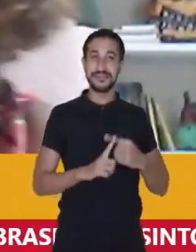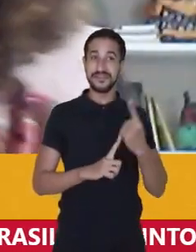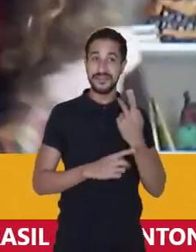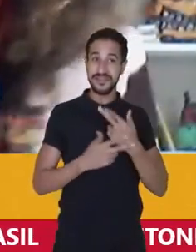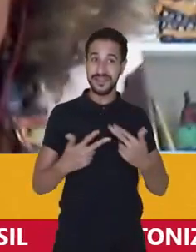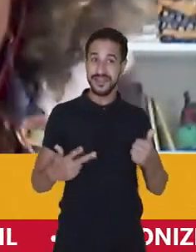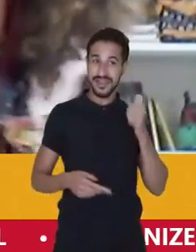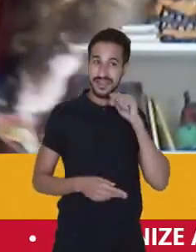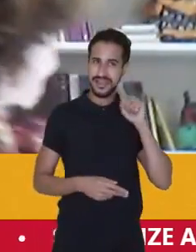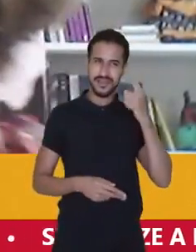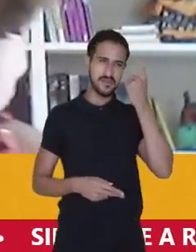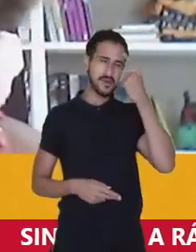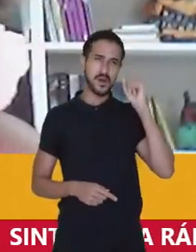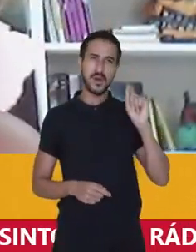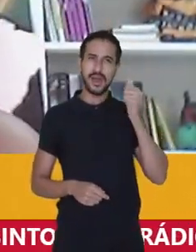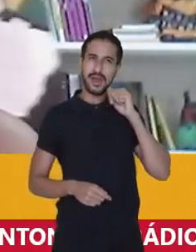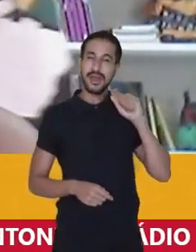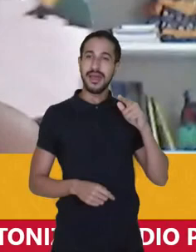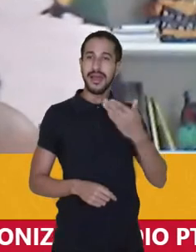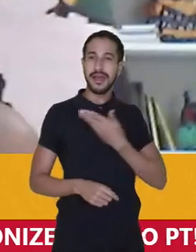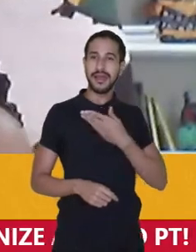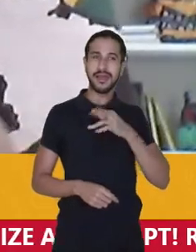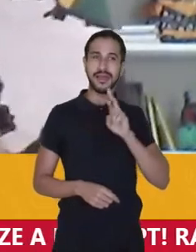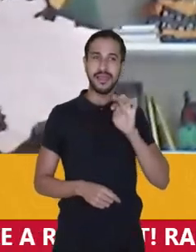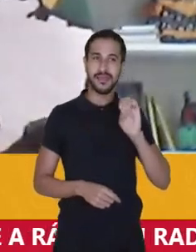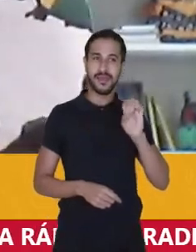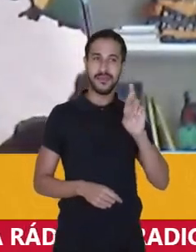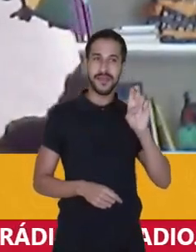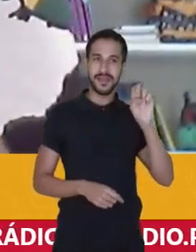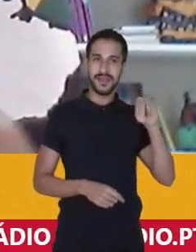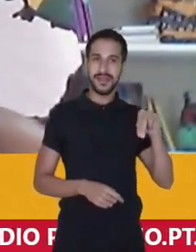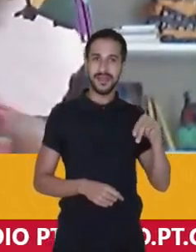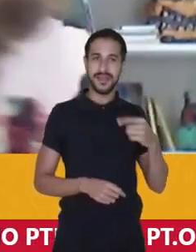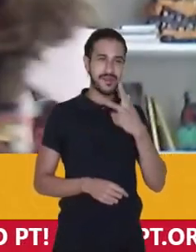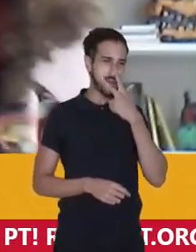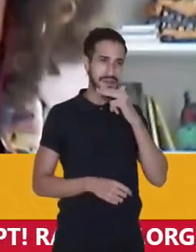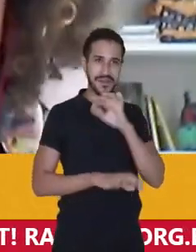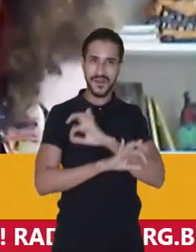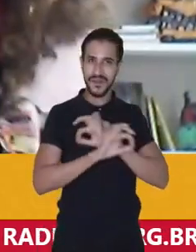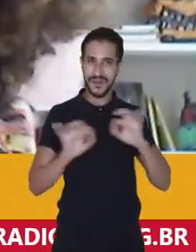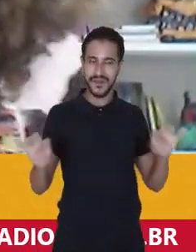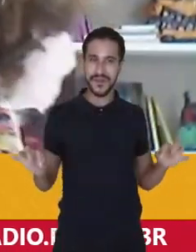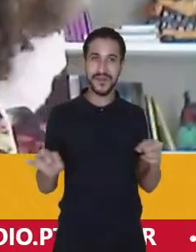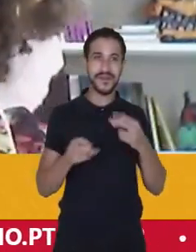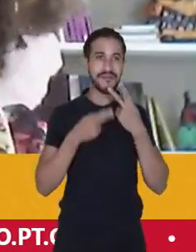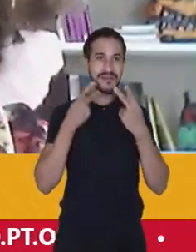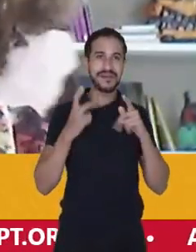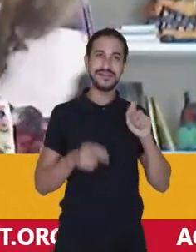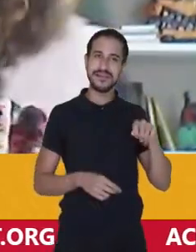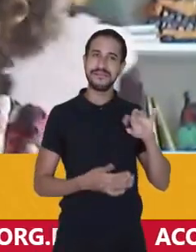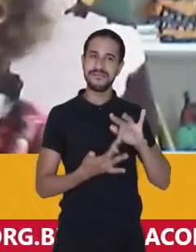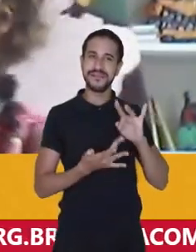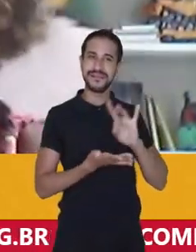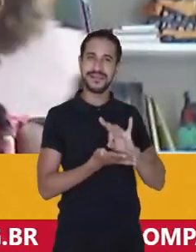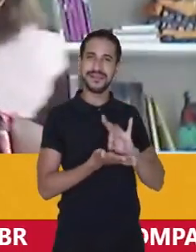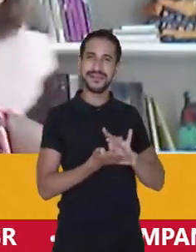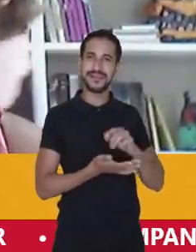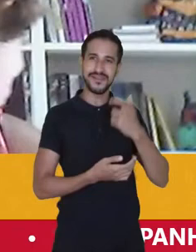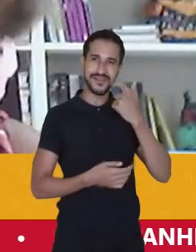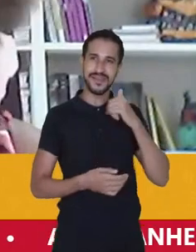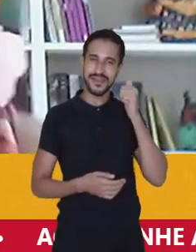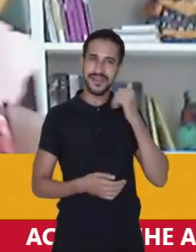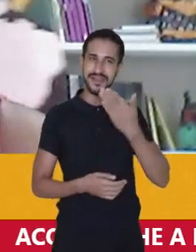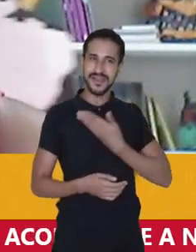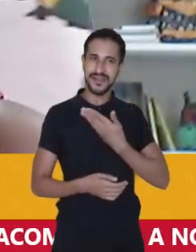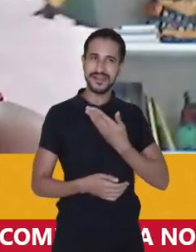que ela achou foi que eu era amiga do Renato Emerson. Eu achei ótimo. Eu falei isso mesmo, sou amiga do Renato